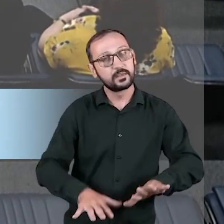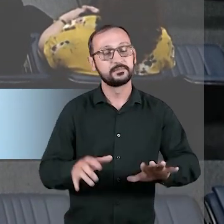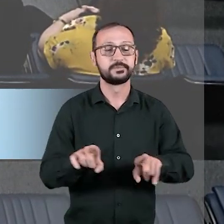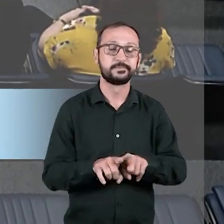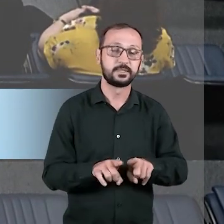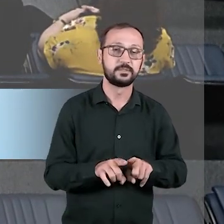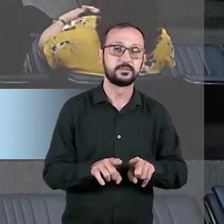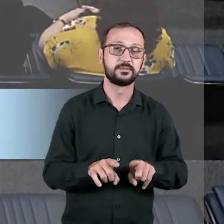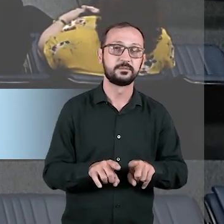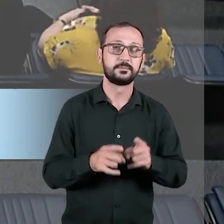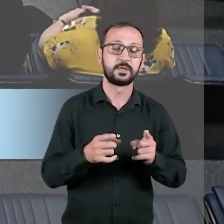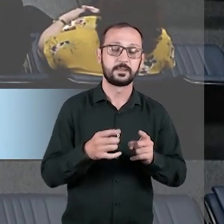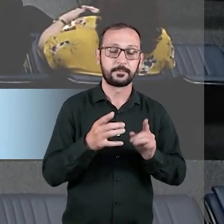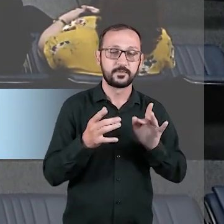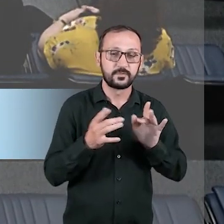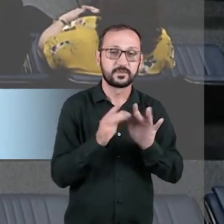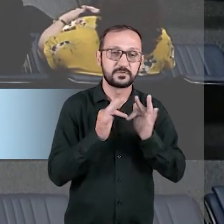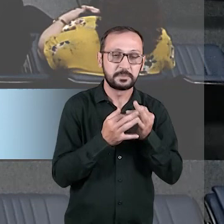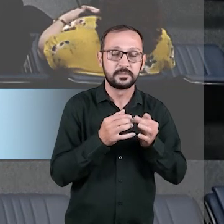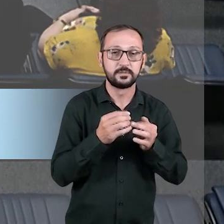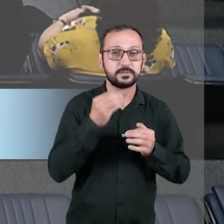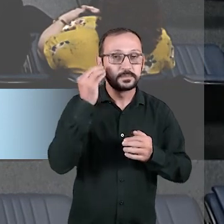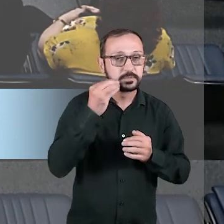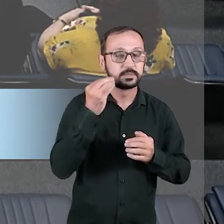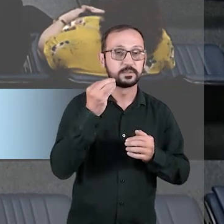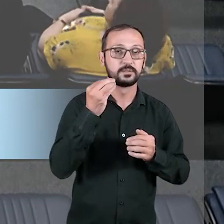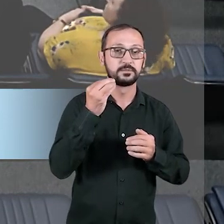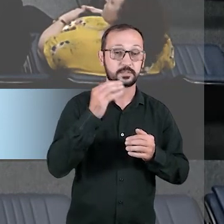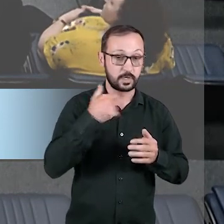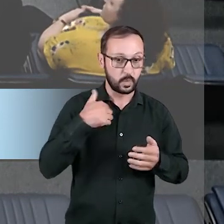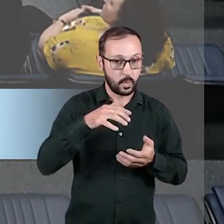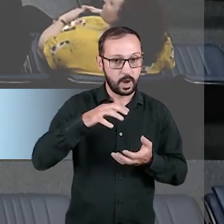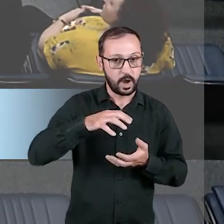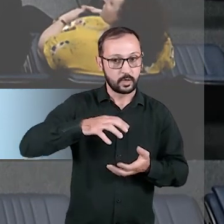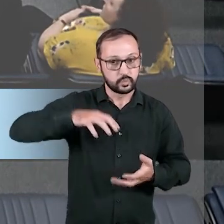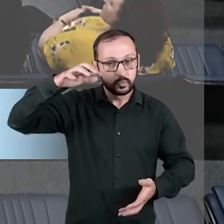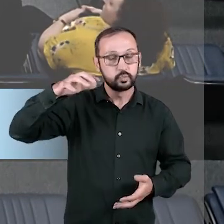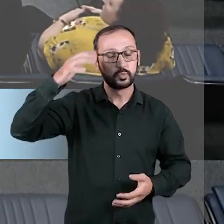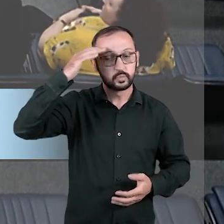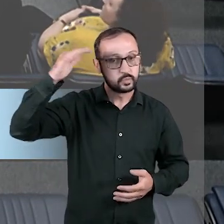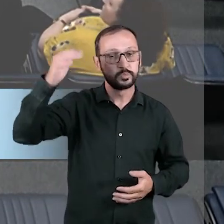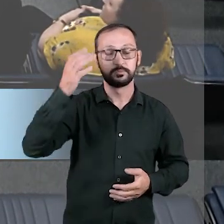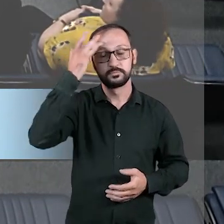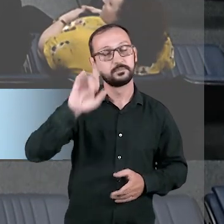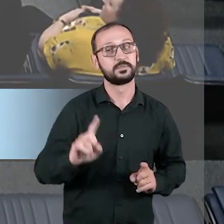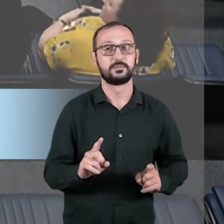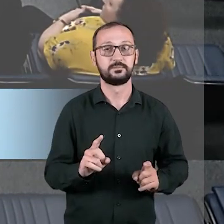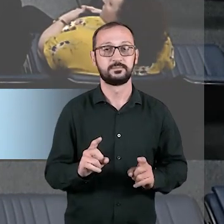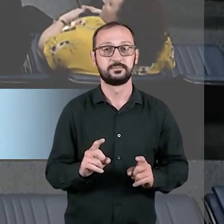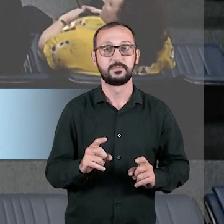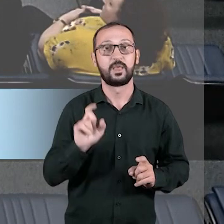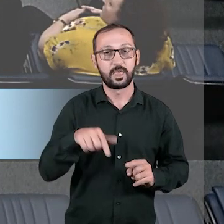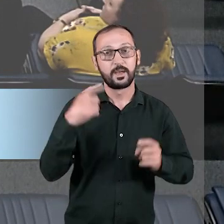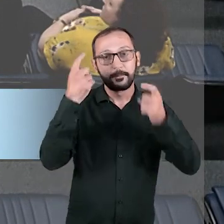que ficam, né? Mas assim, de perto mesmo, eu não tive essa experiência depois da fase de adulto, então não sei como é que eu vou lidar com isso, né?